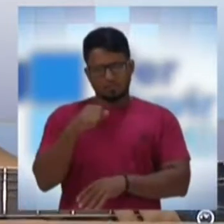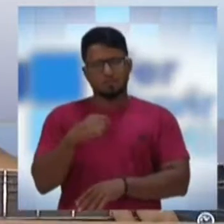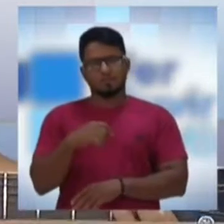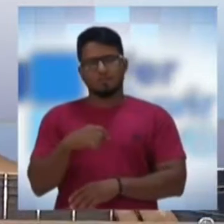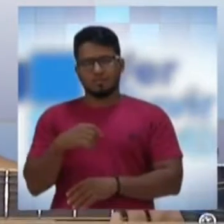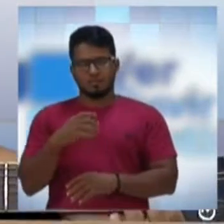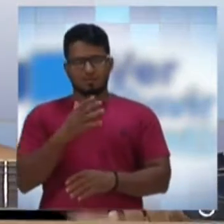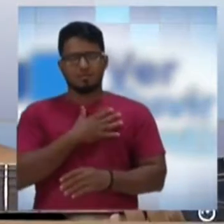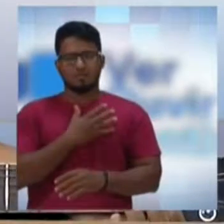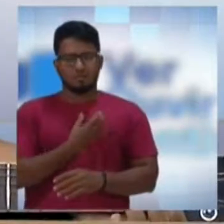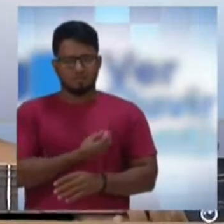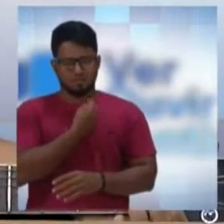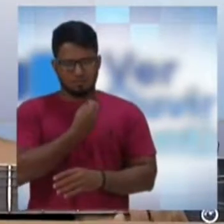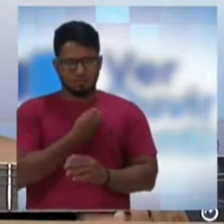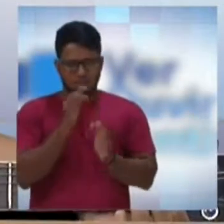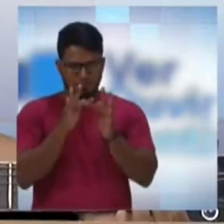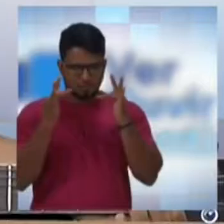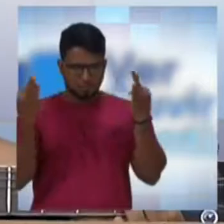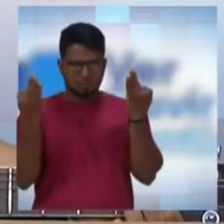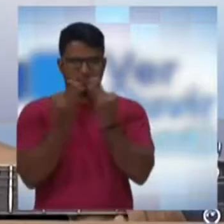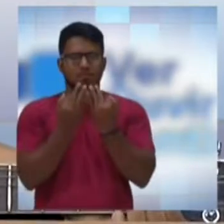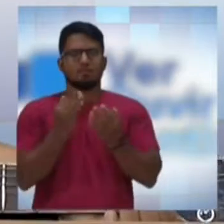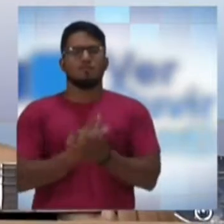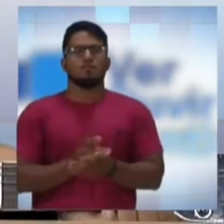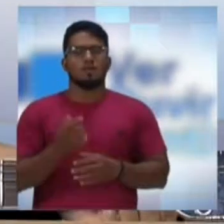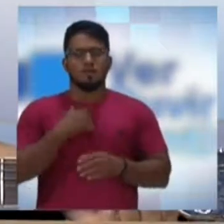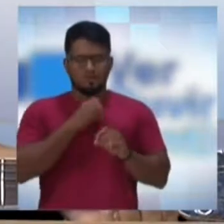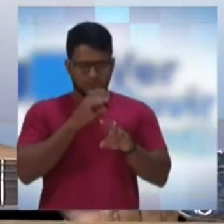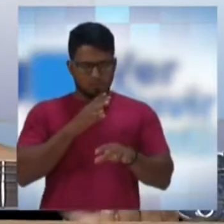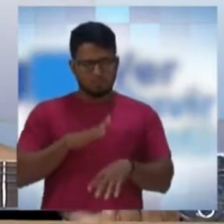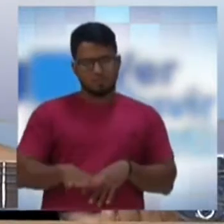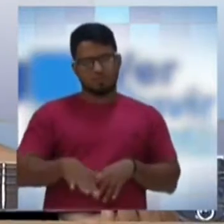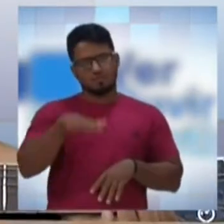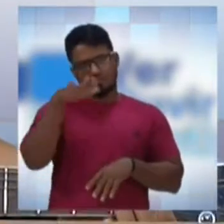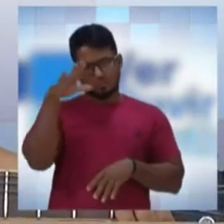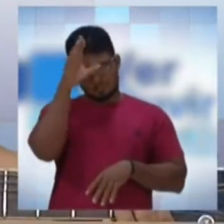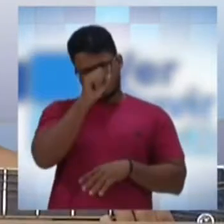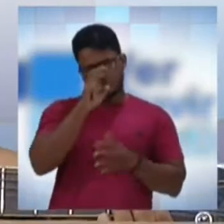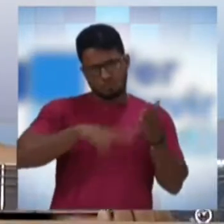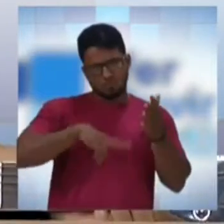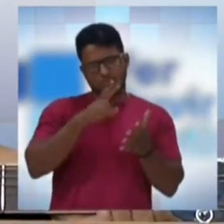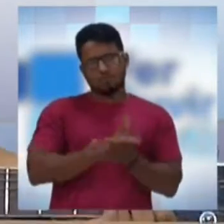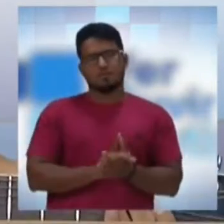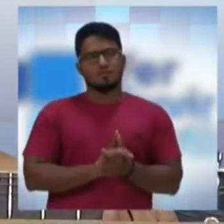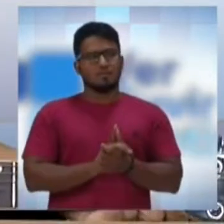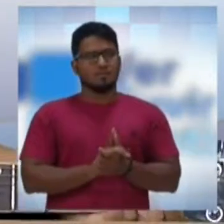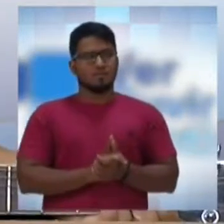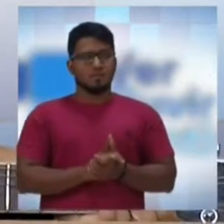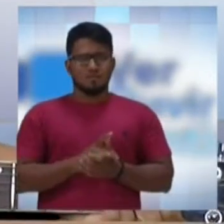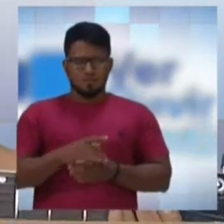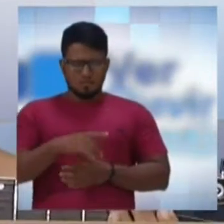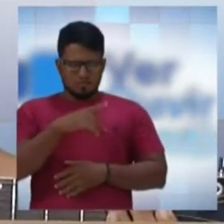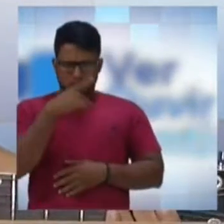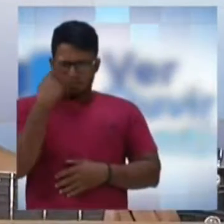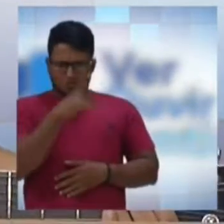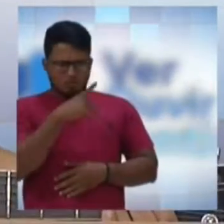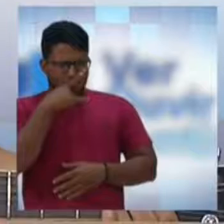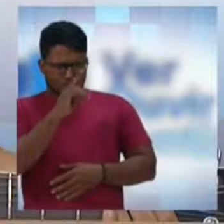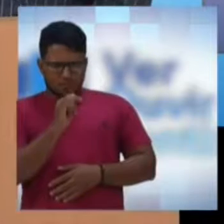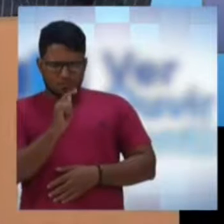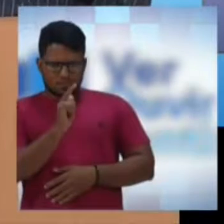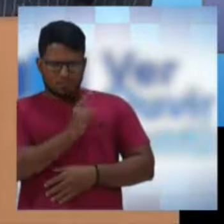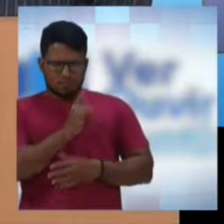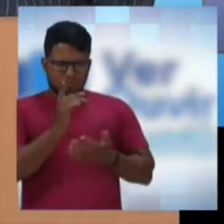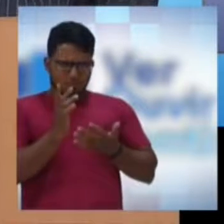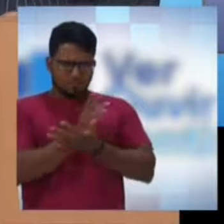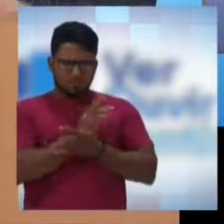grande no que diz respeito à minha educação e também à minha própria vida mesmo. Seus pais também têm